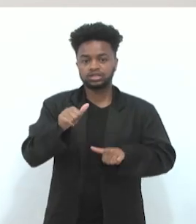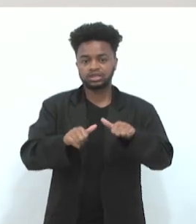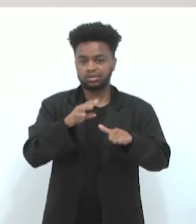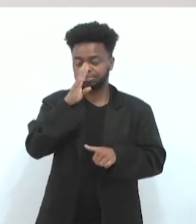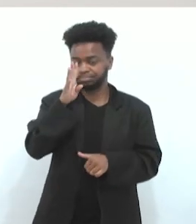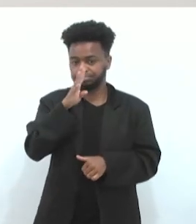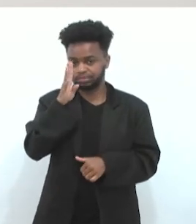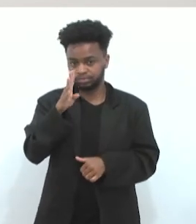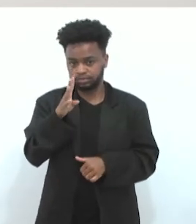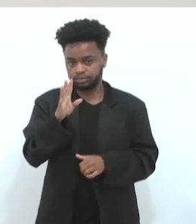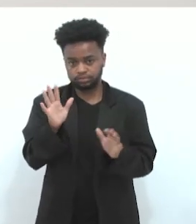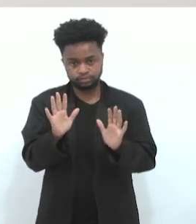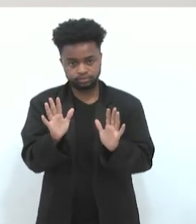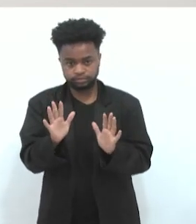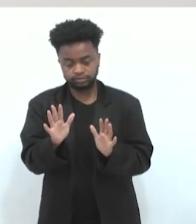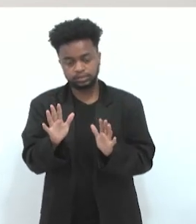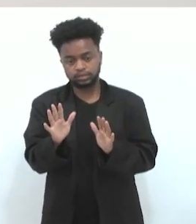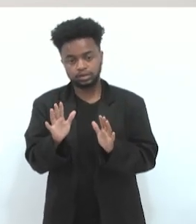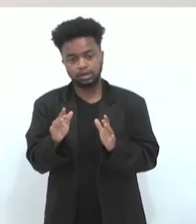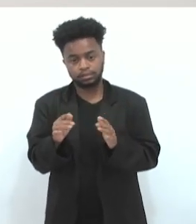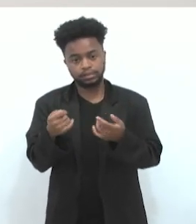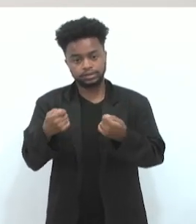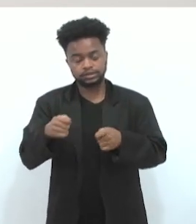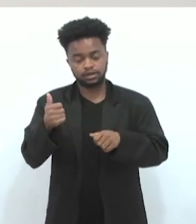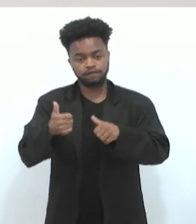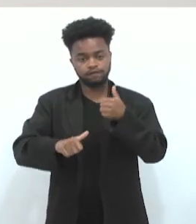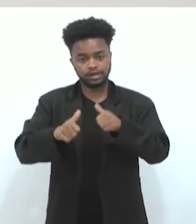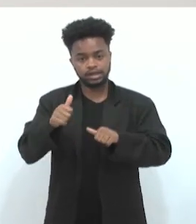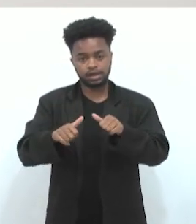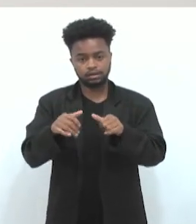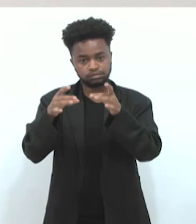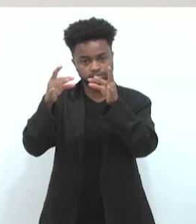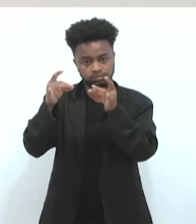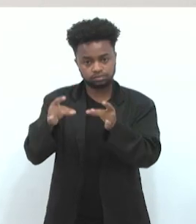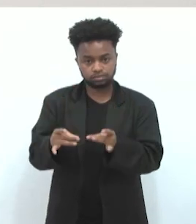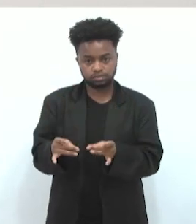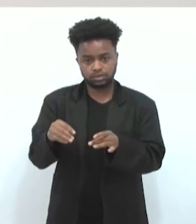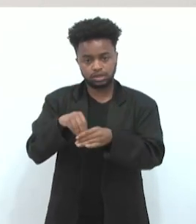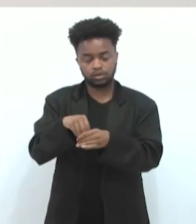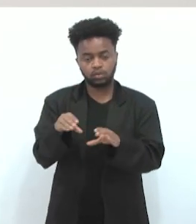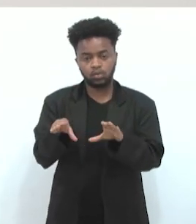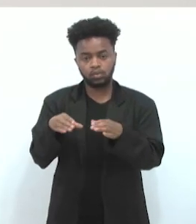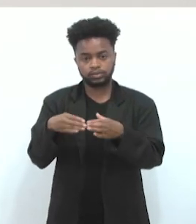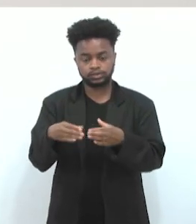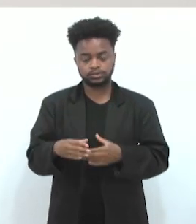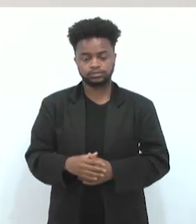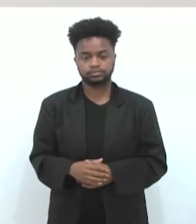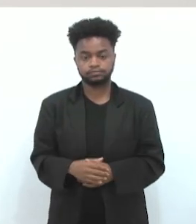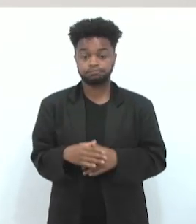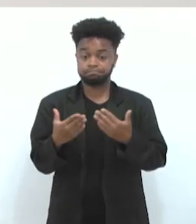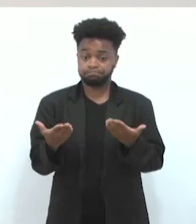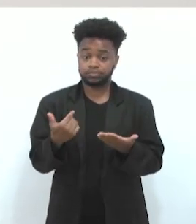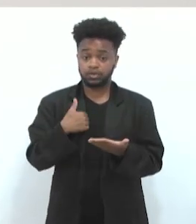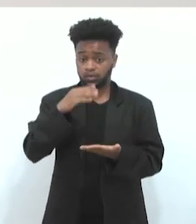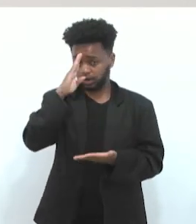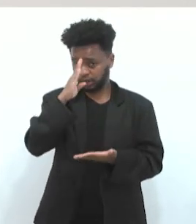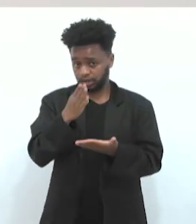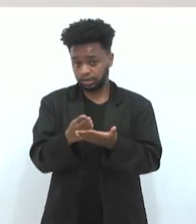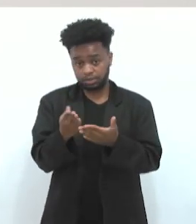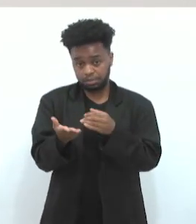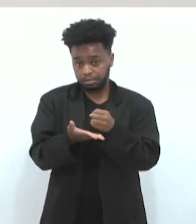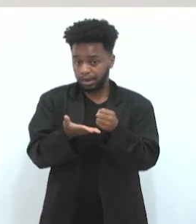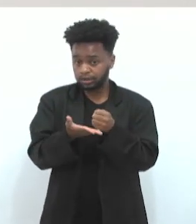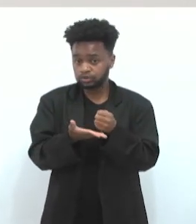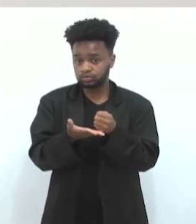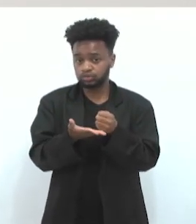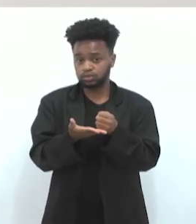mérito, mesmo a forma, no momento em que se faz uma análise na comissão. Quer dizer, eu acho que isso é básico, que a